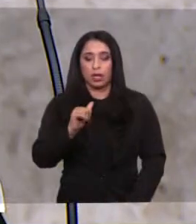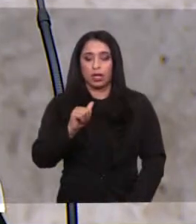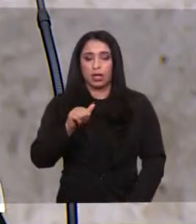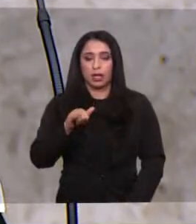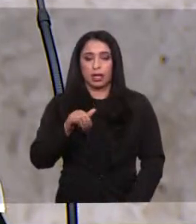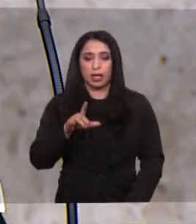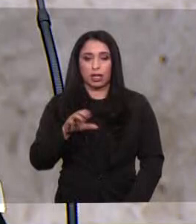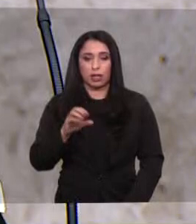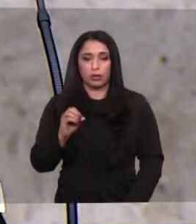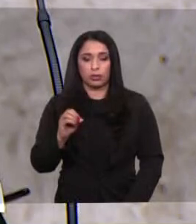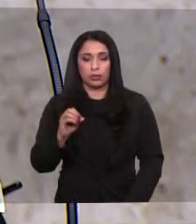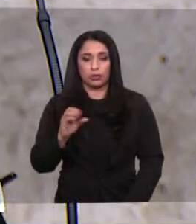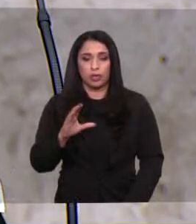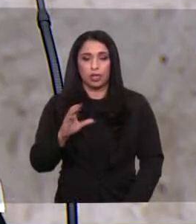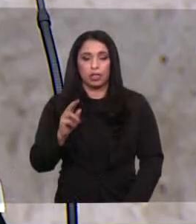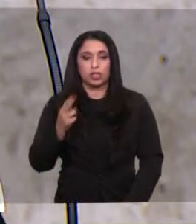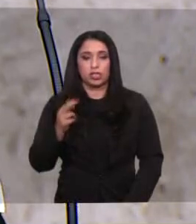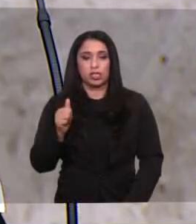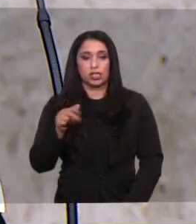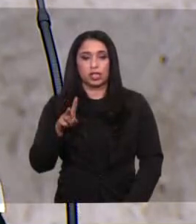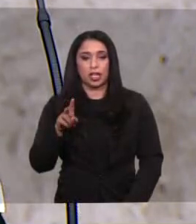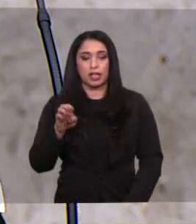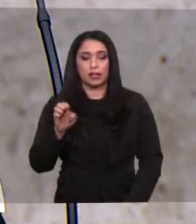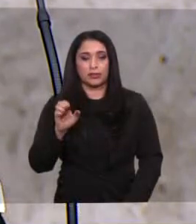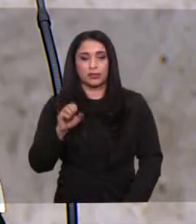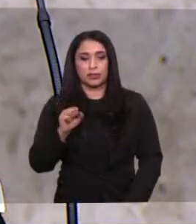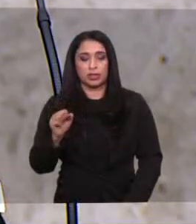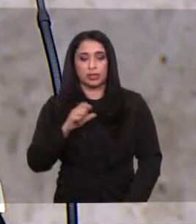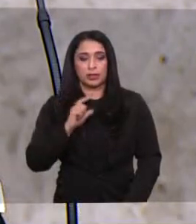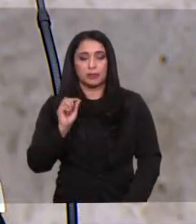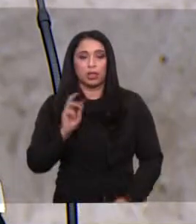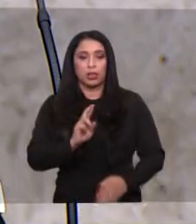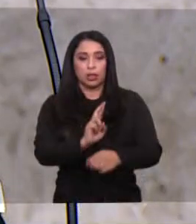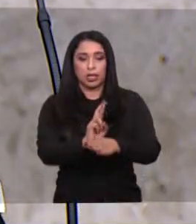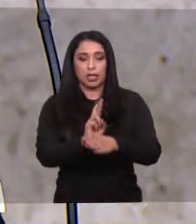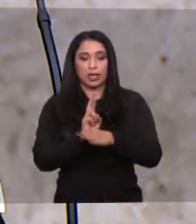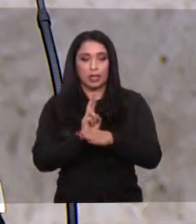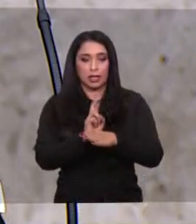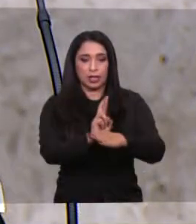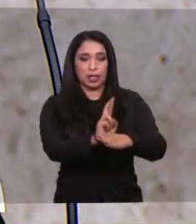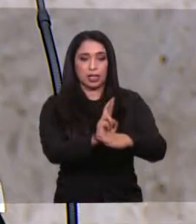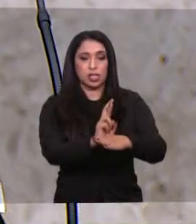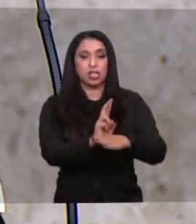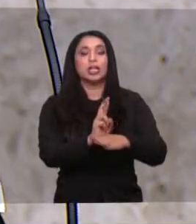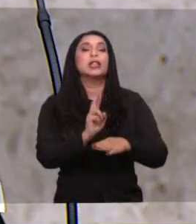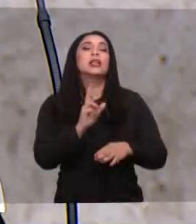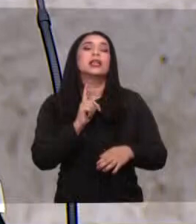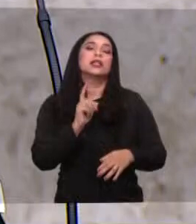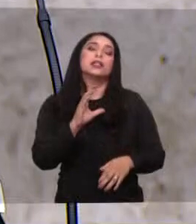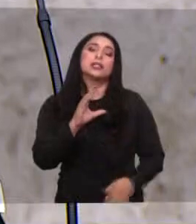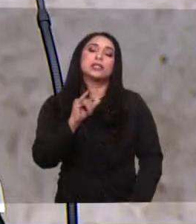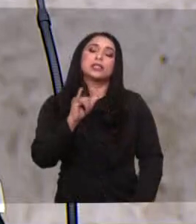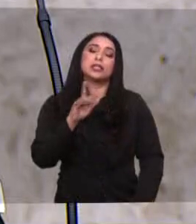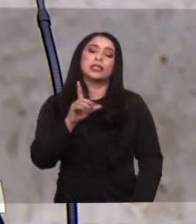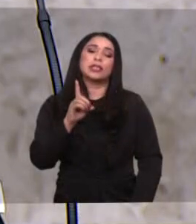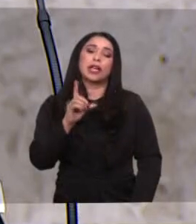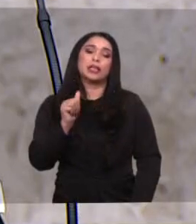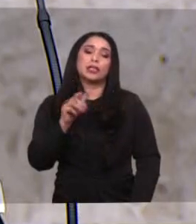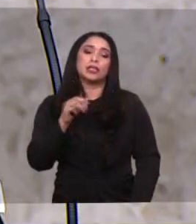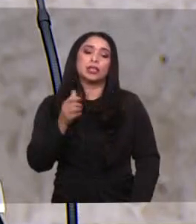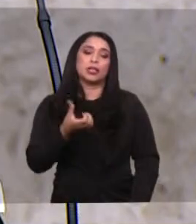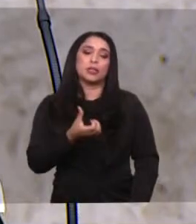Moro para falar pelo requerente Cidadania, quanto à ADI